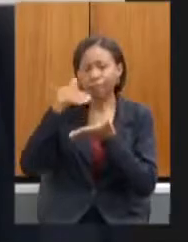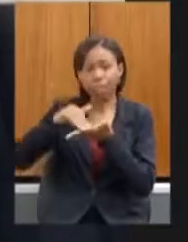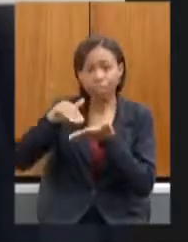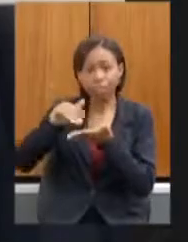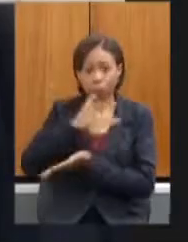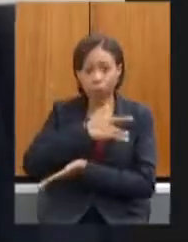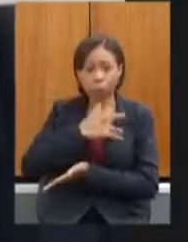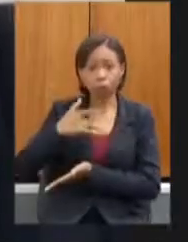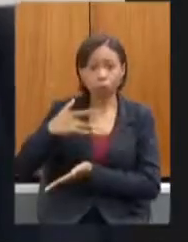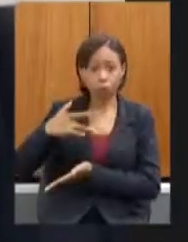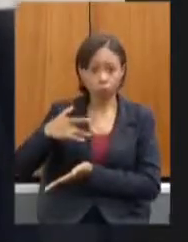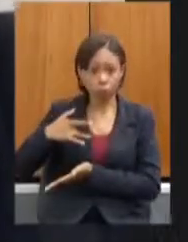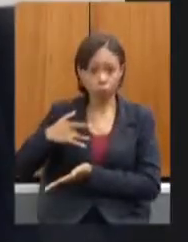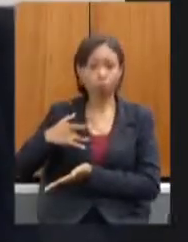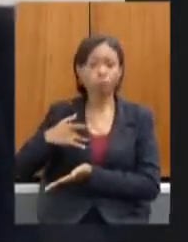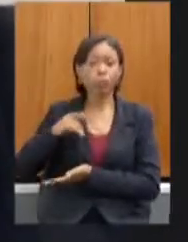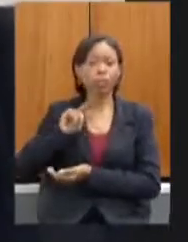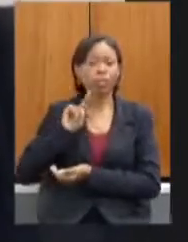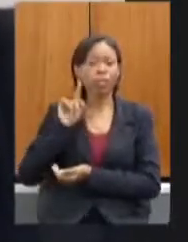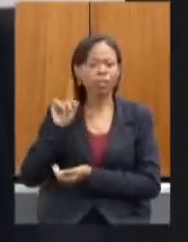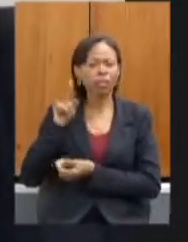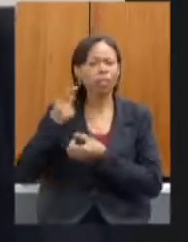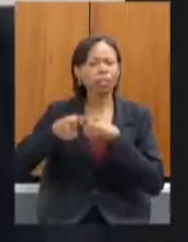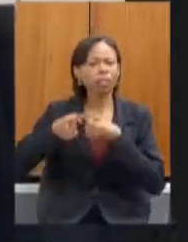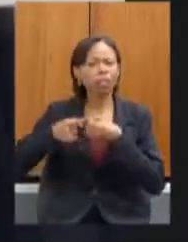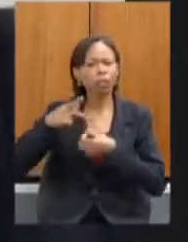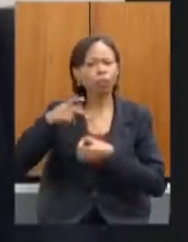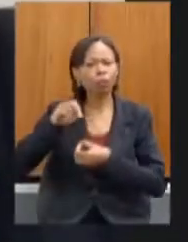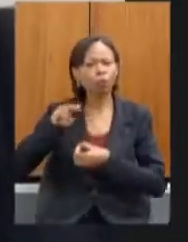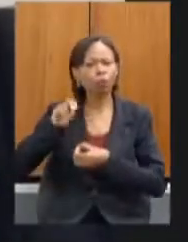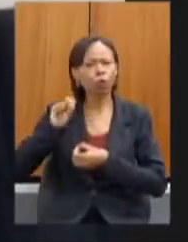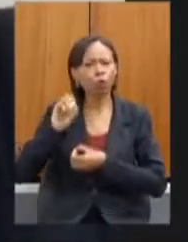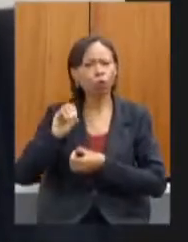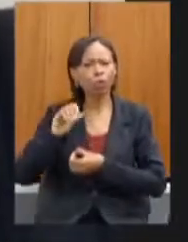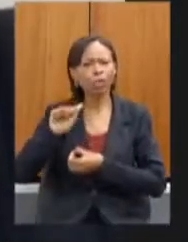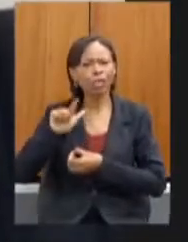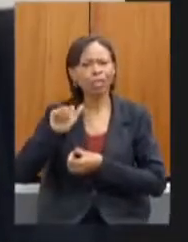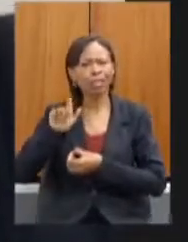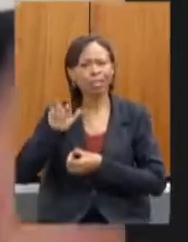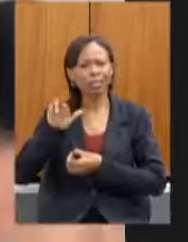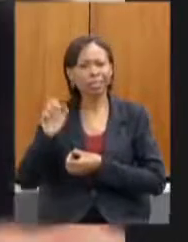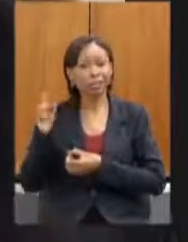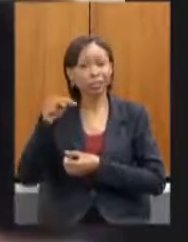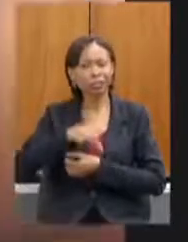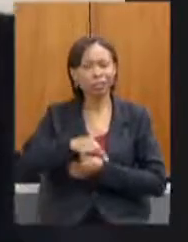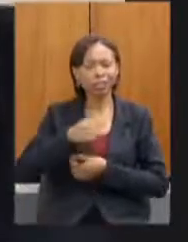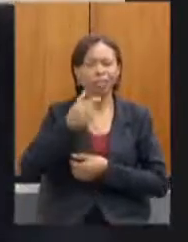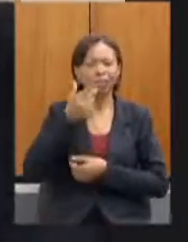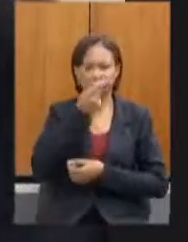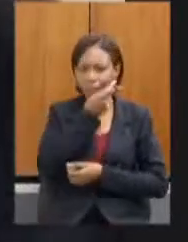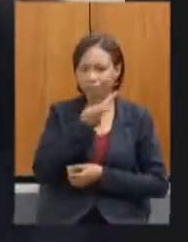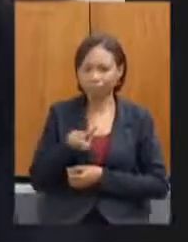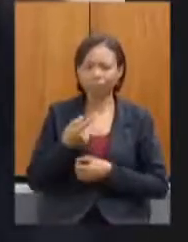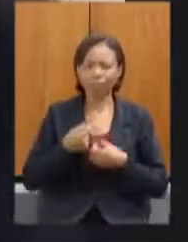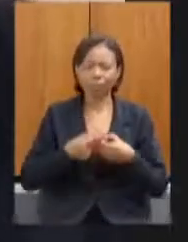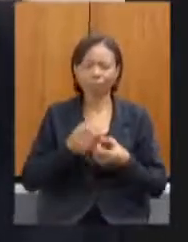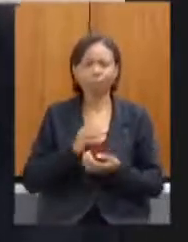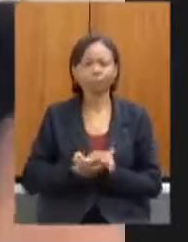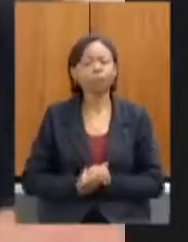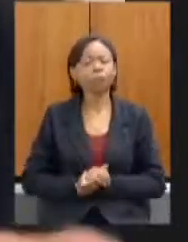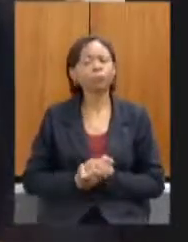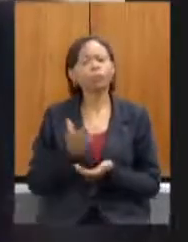dos dados a honra de estar em Pouso Alegre dias atrás visitando a nossa cidade de eu gostaria de